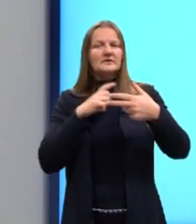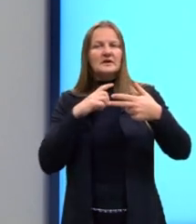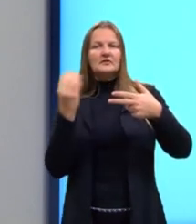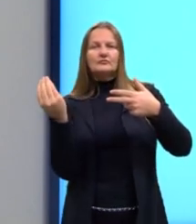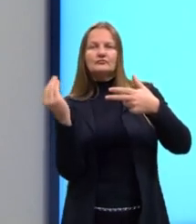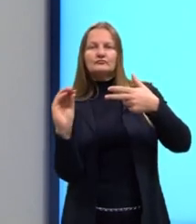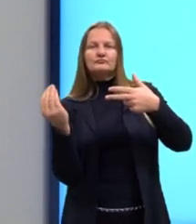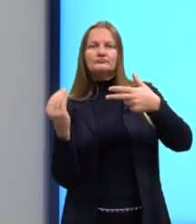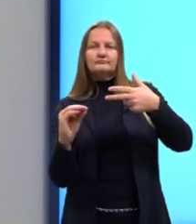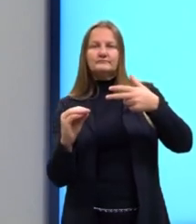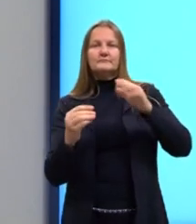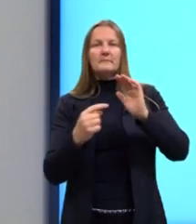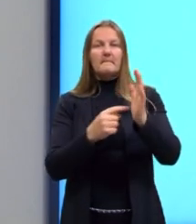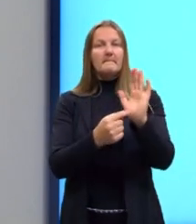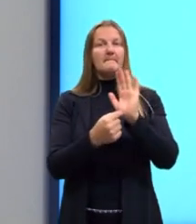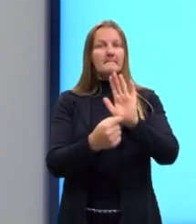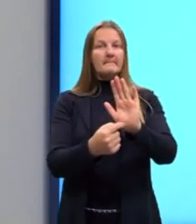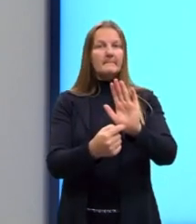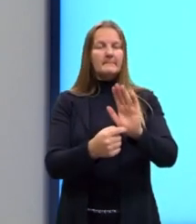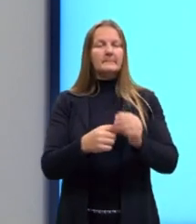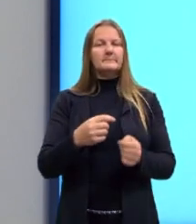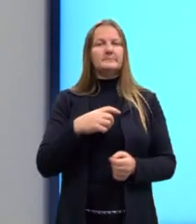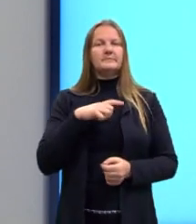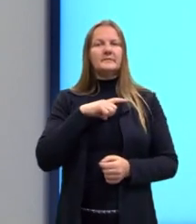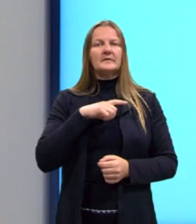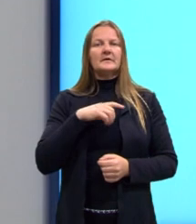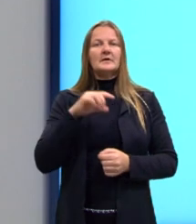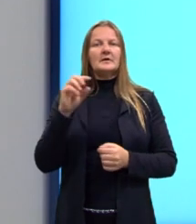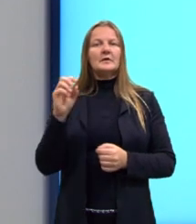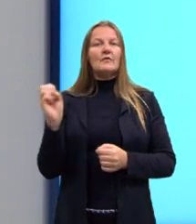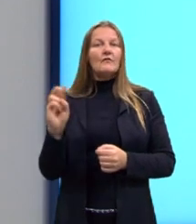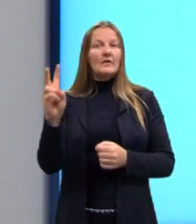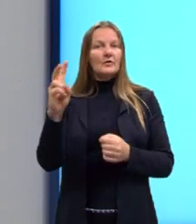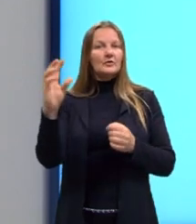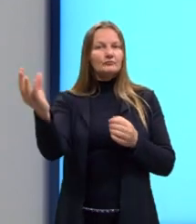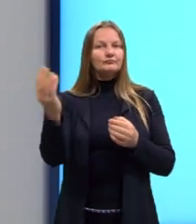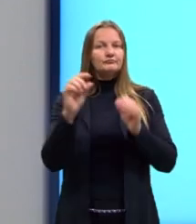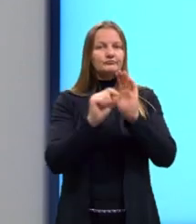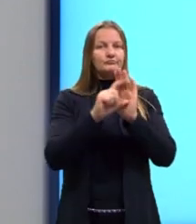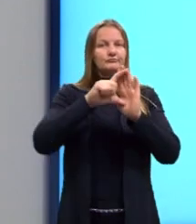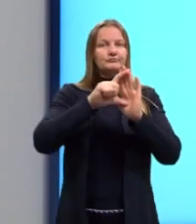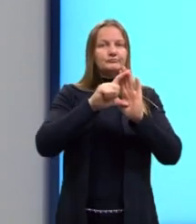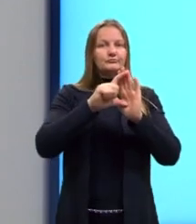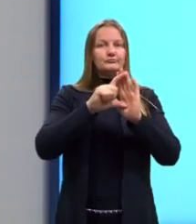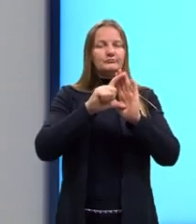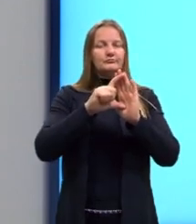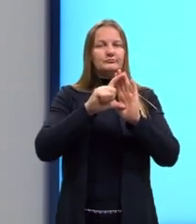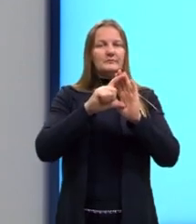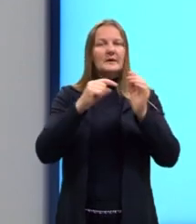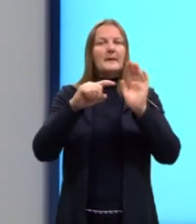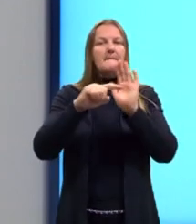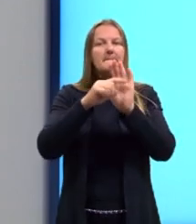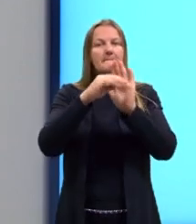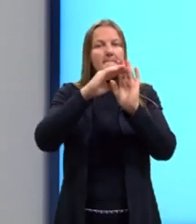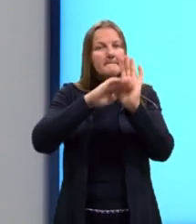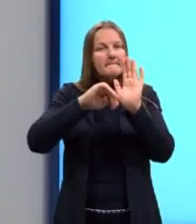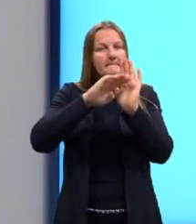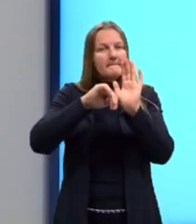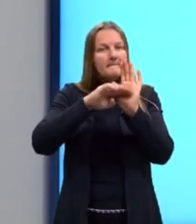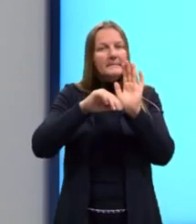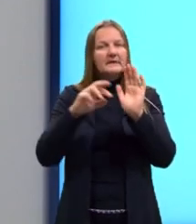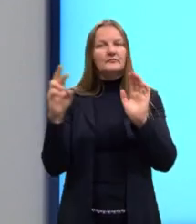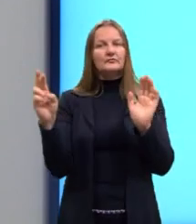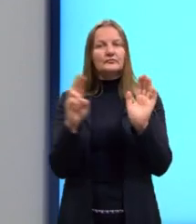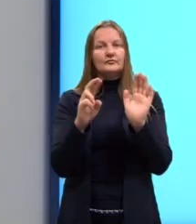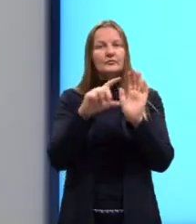semi-reação Então vou pegar o valor da semi-reação maior e menos o valor da